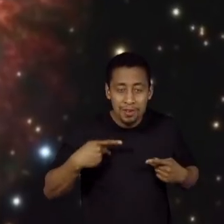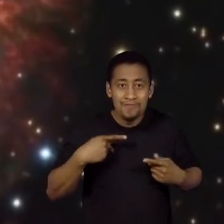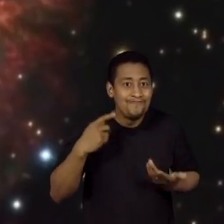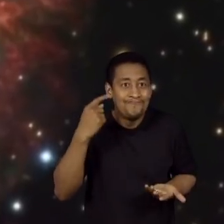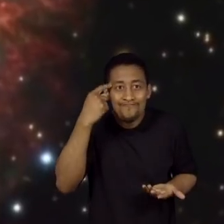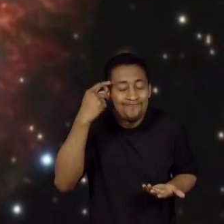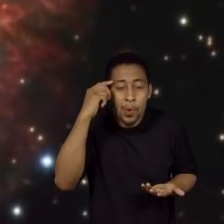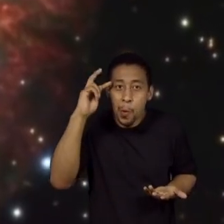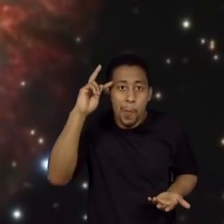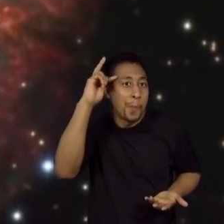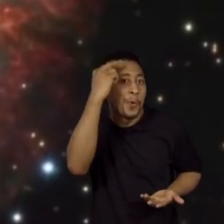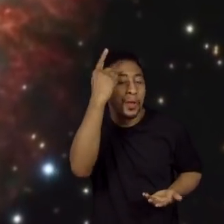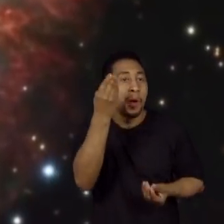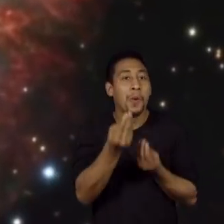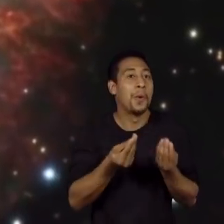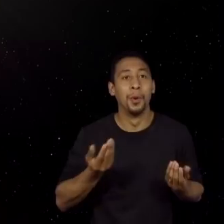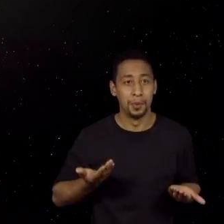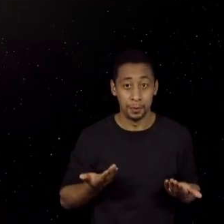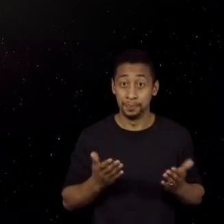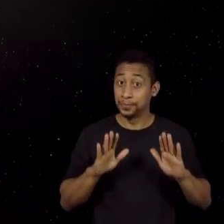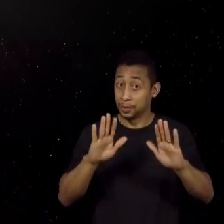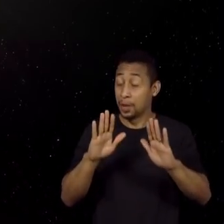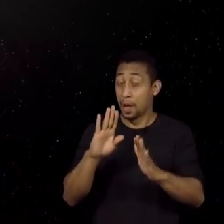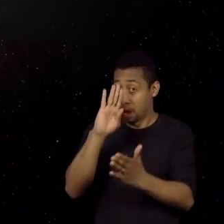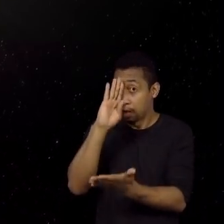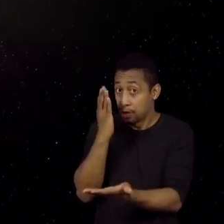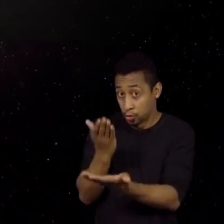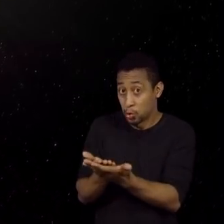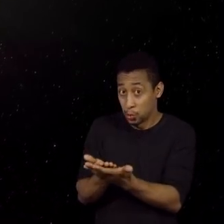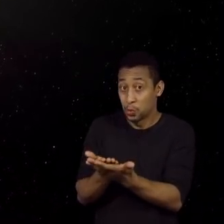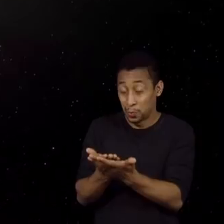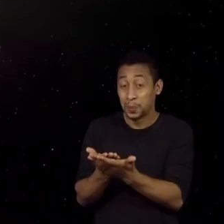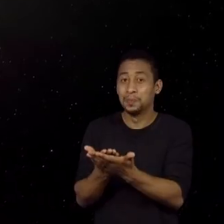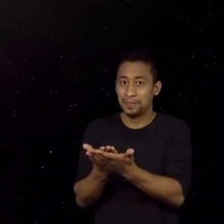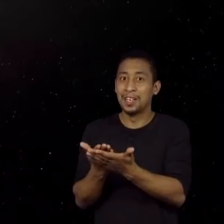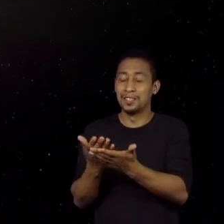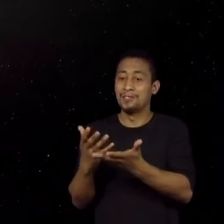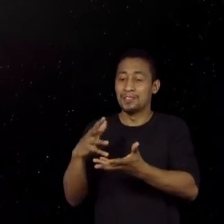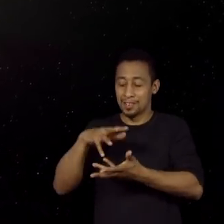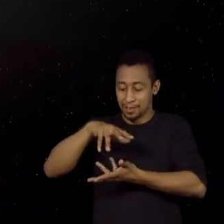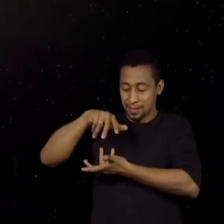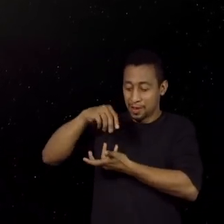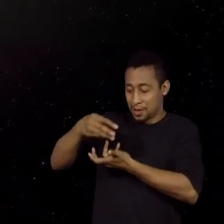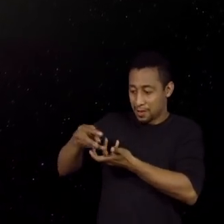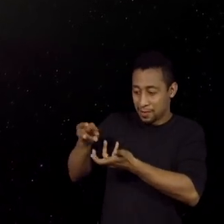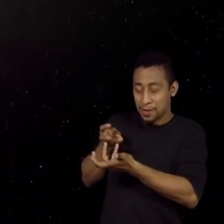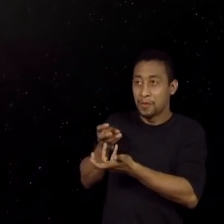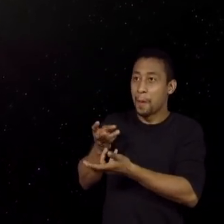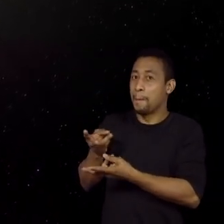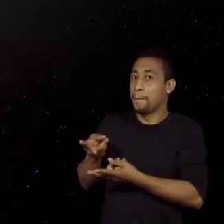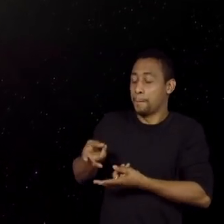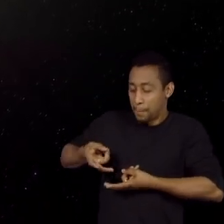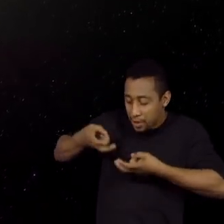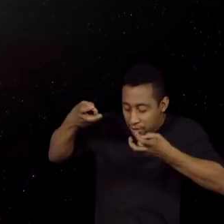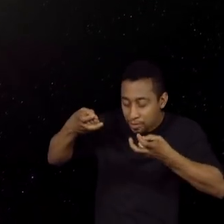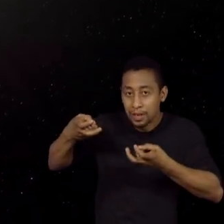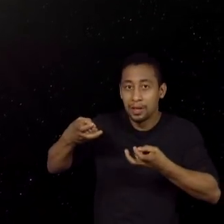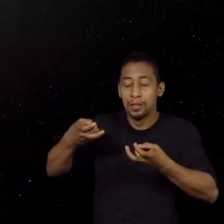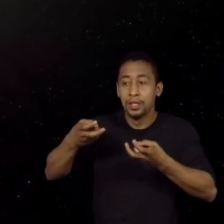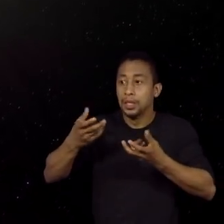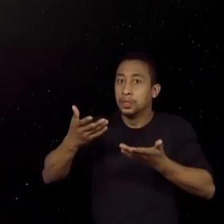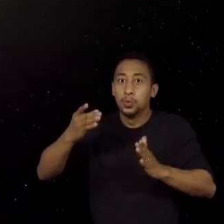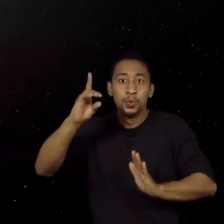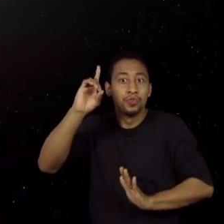cosmos? O que eu acredito, ela vai colocar a gente no nosso lugar um pouco mais de direito. Eu acho que a